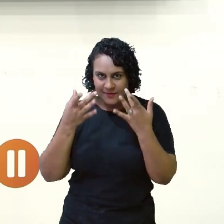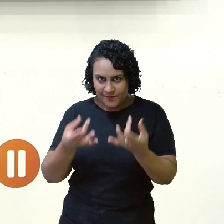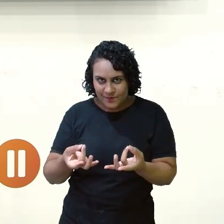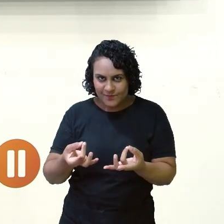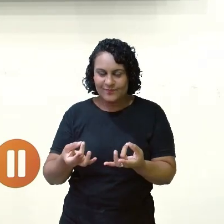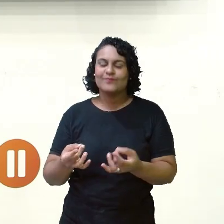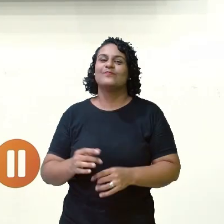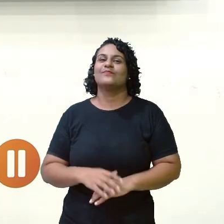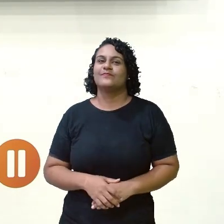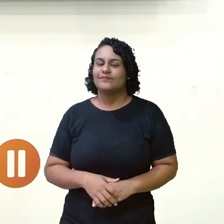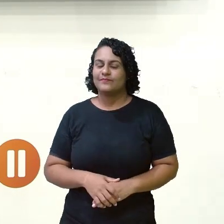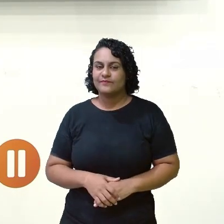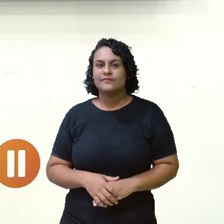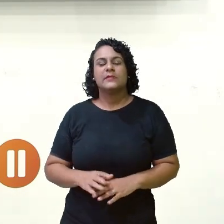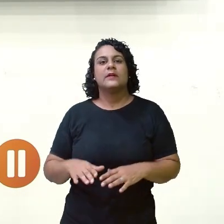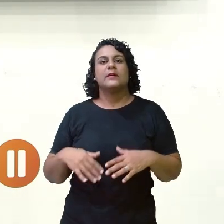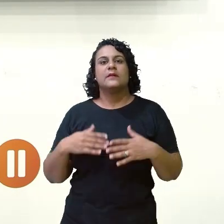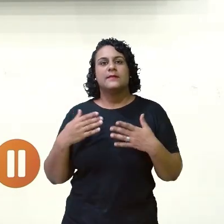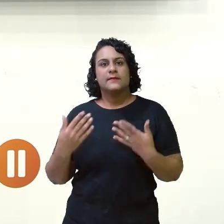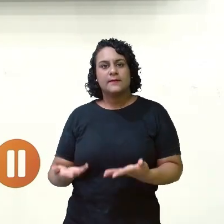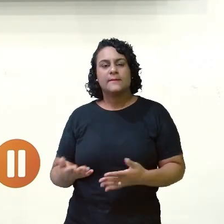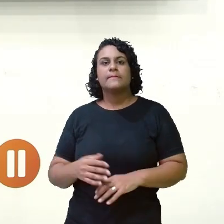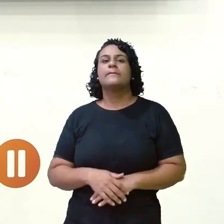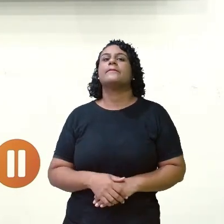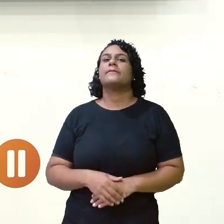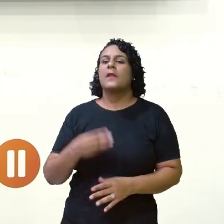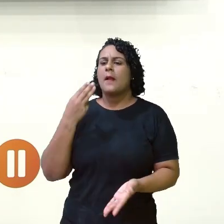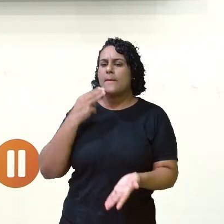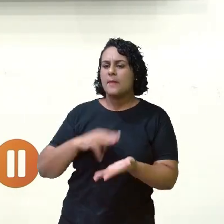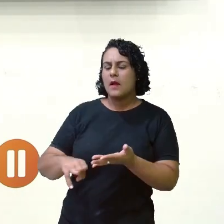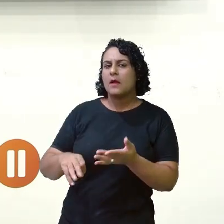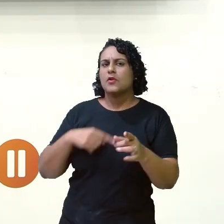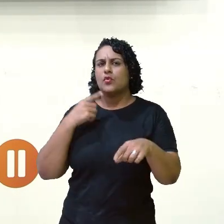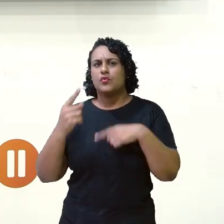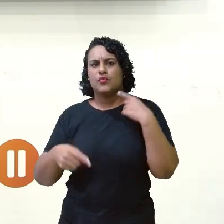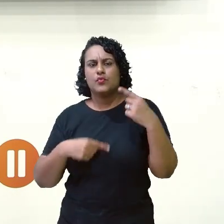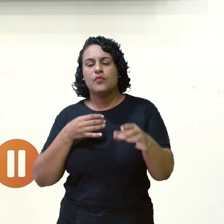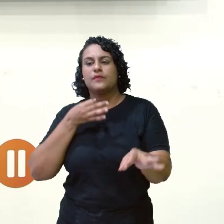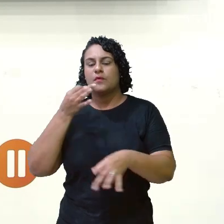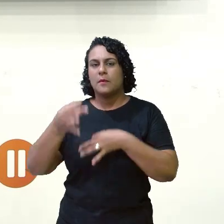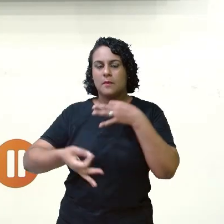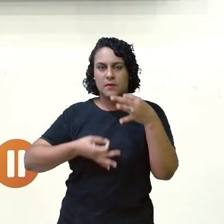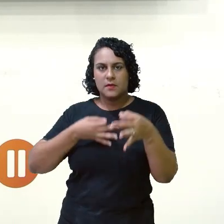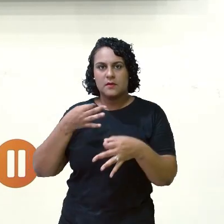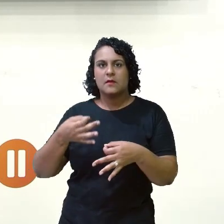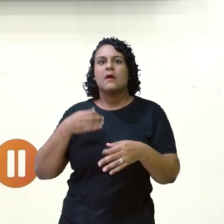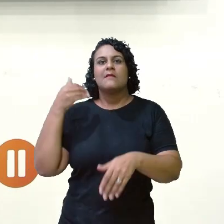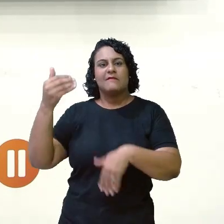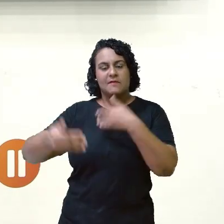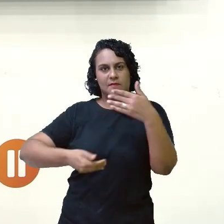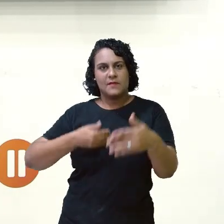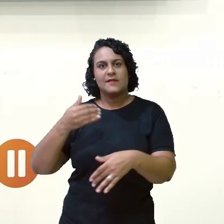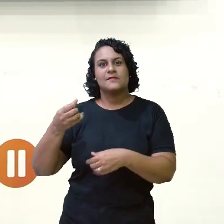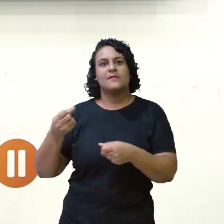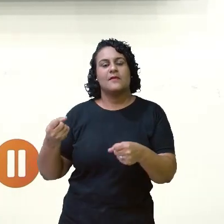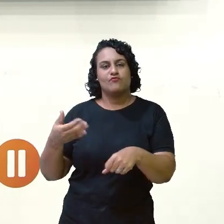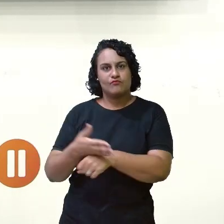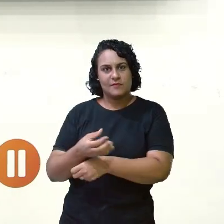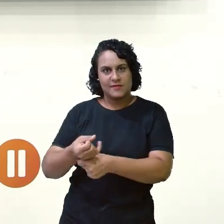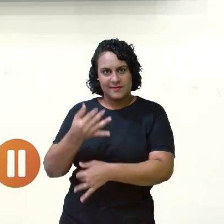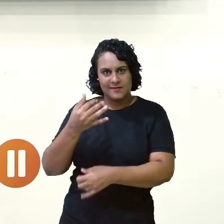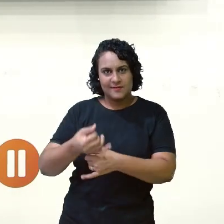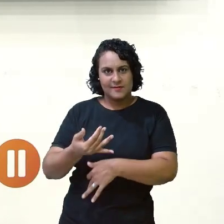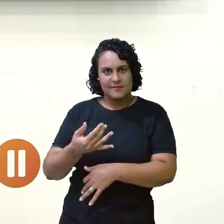bem? Coloquem aí as suas dúvidas, né? As sugestões. Vão participando aí no chat. Já